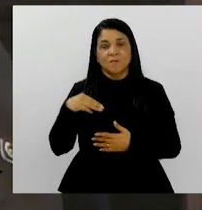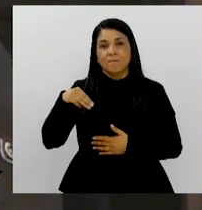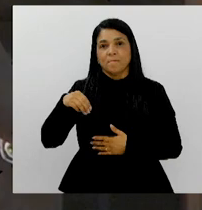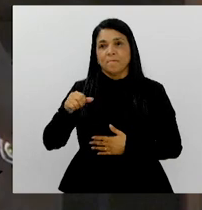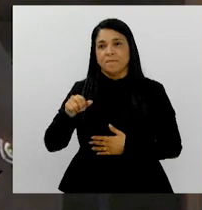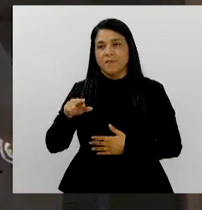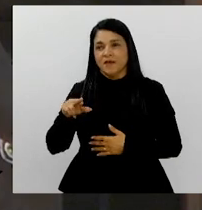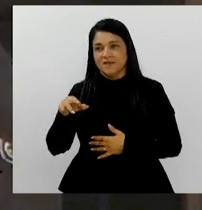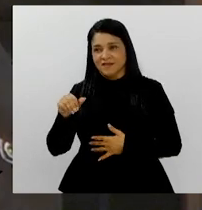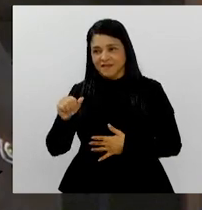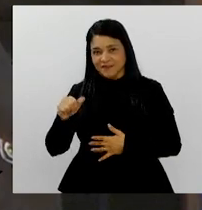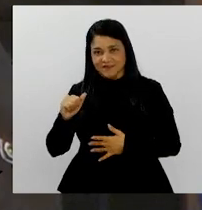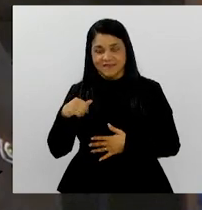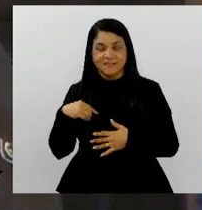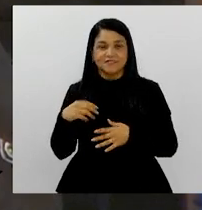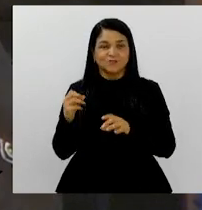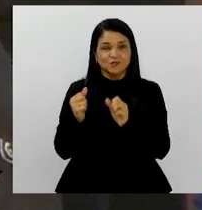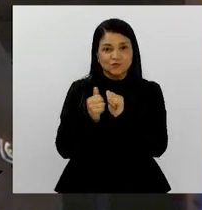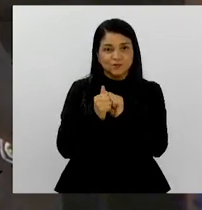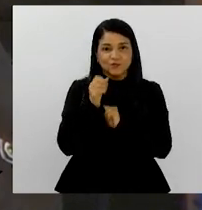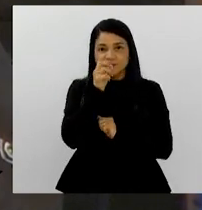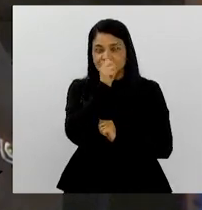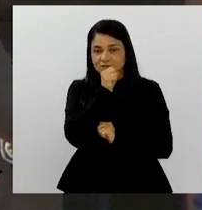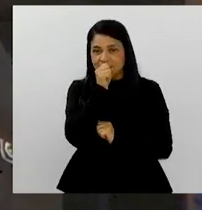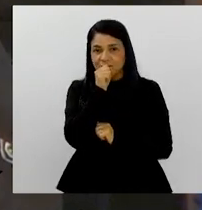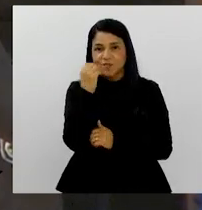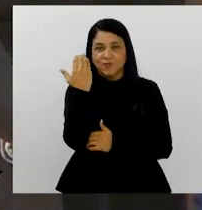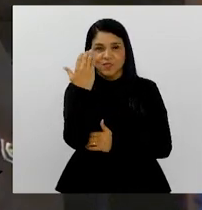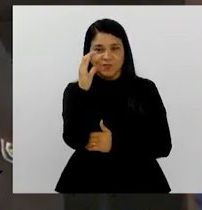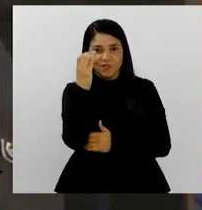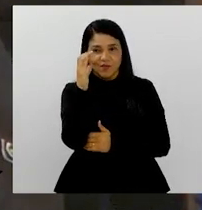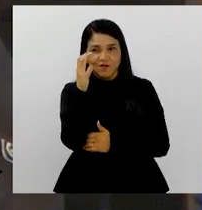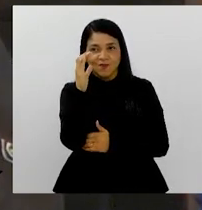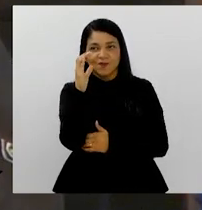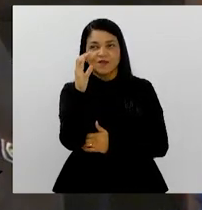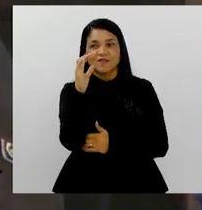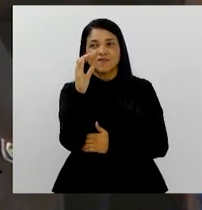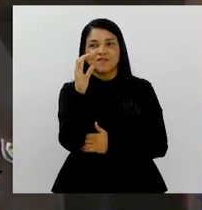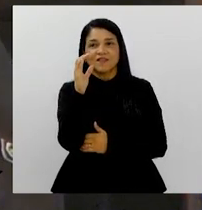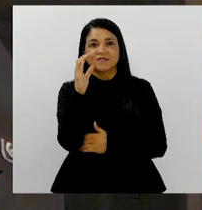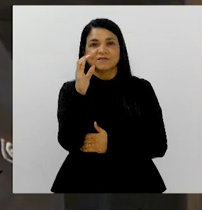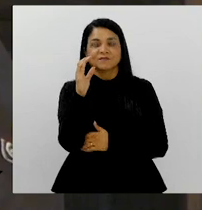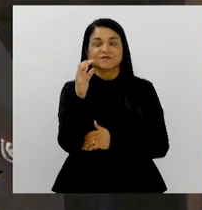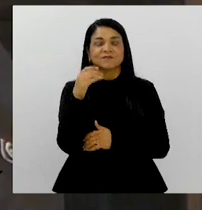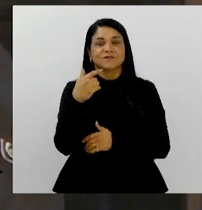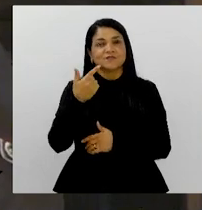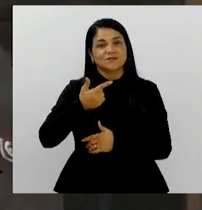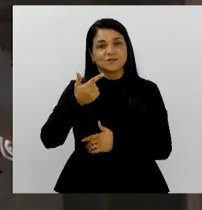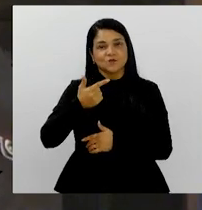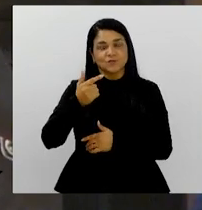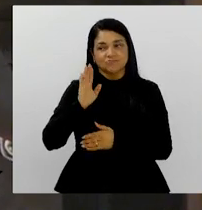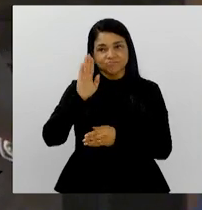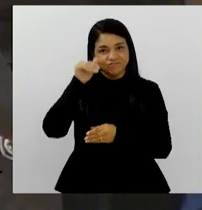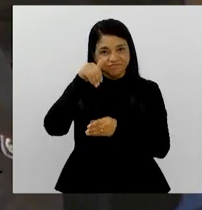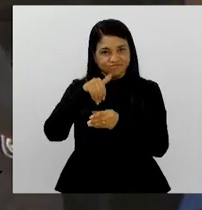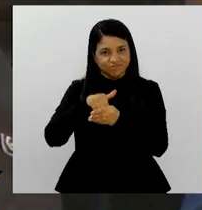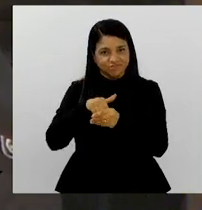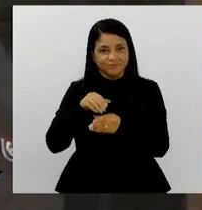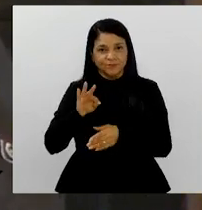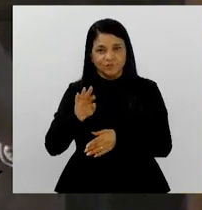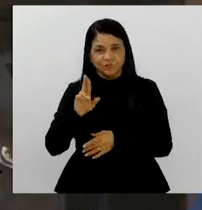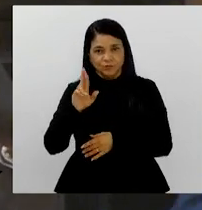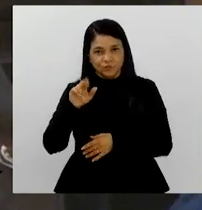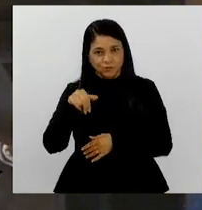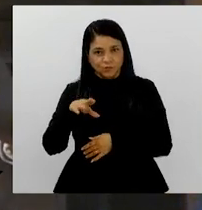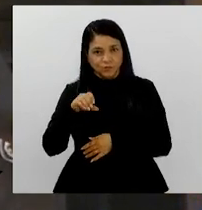estivemos juntos lá sábado em Niterói, junto com, né, nesse segundo turno, a gente sai da política